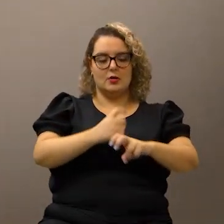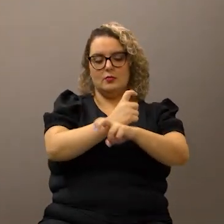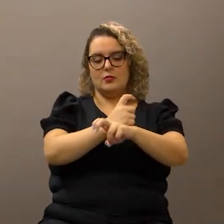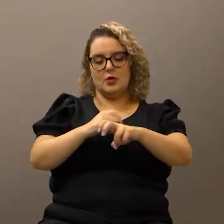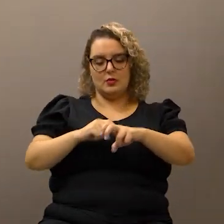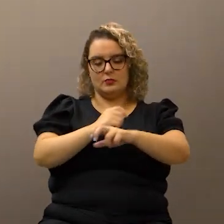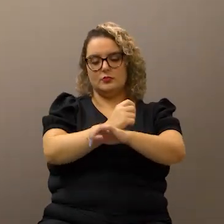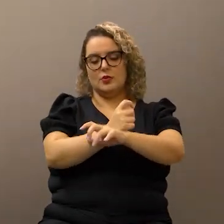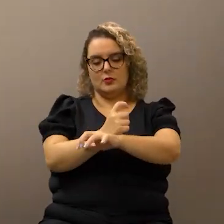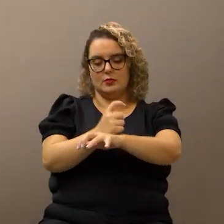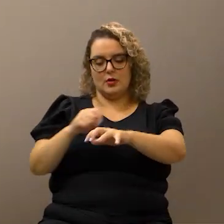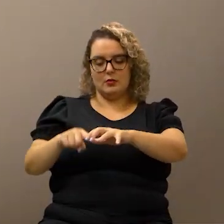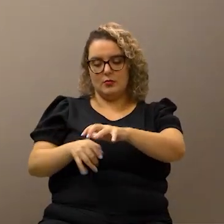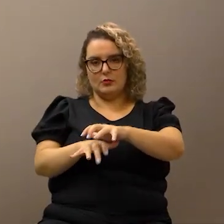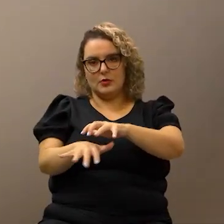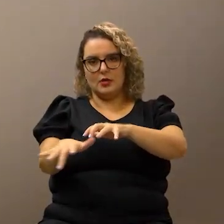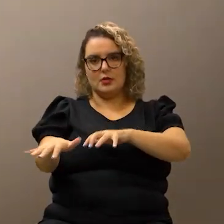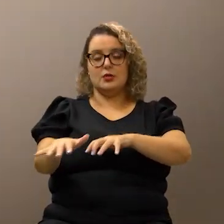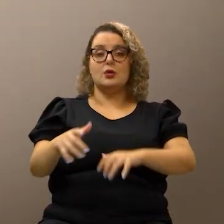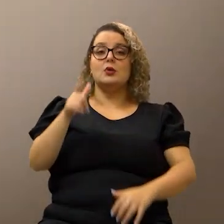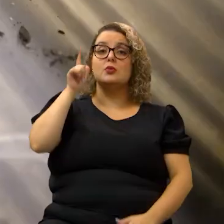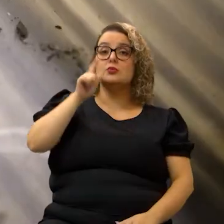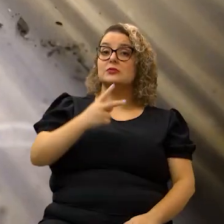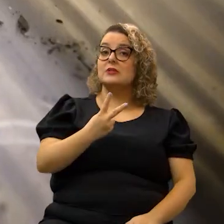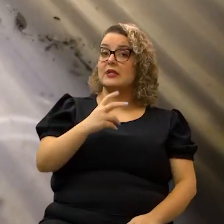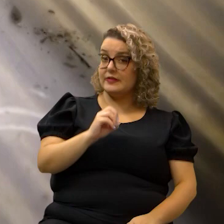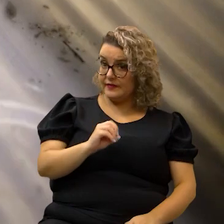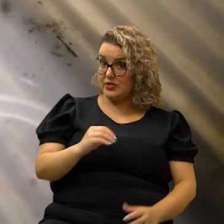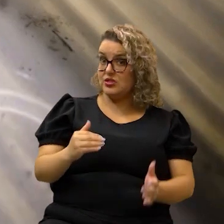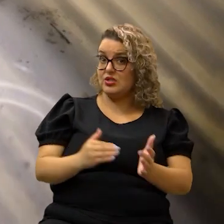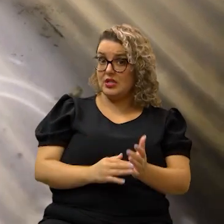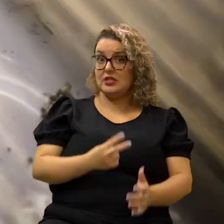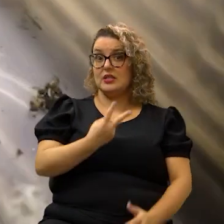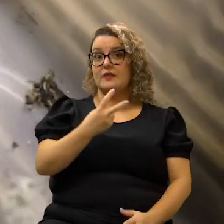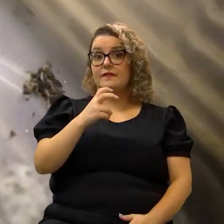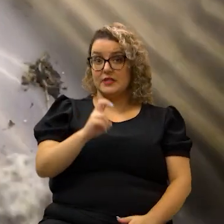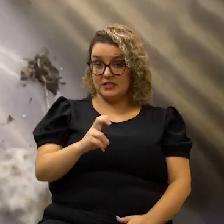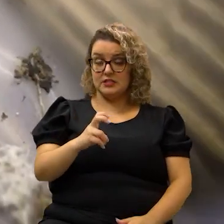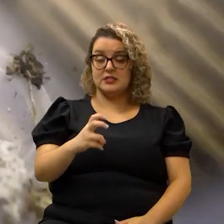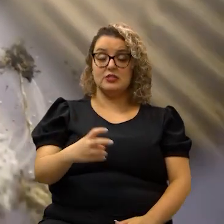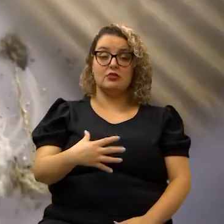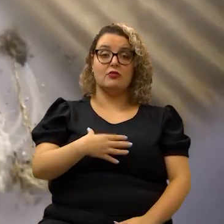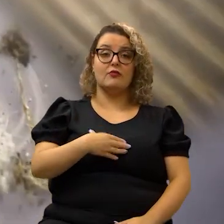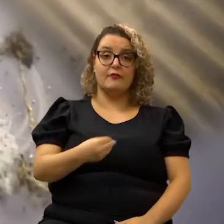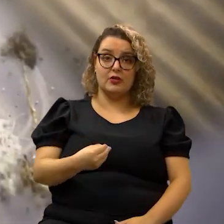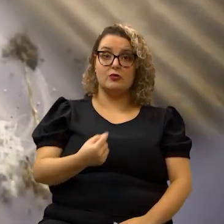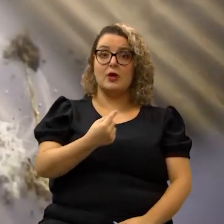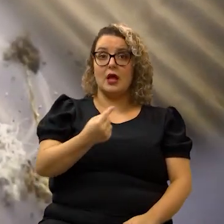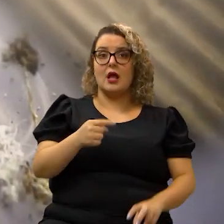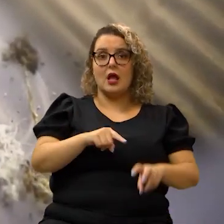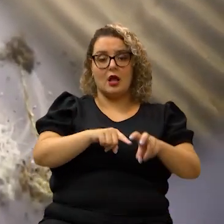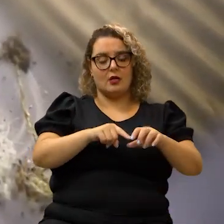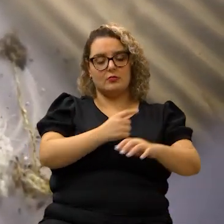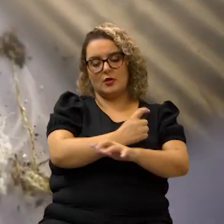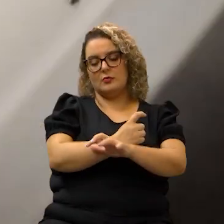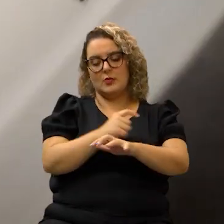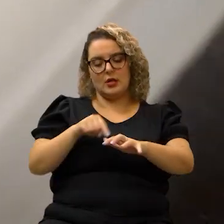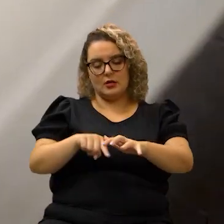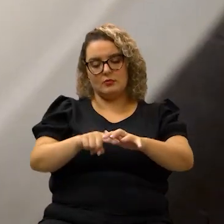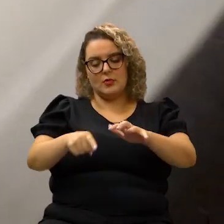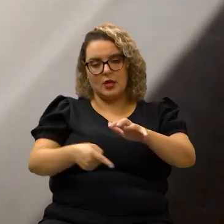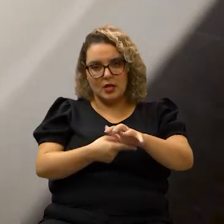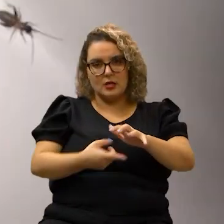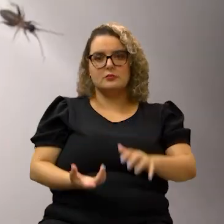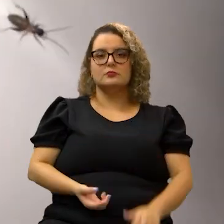animais também é um ponto de atenção, já que conseguem gerar entre 20 e 25 filhotes por gestação,